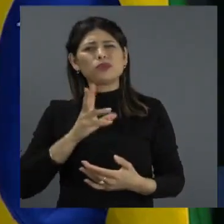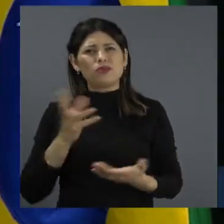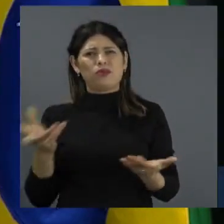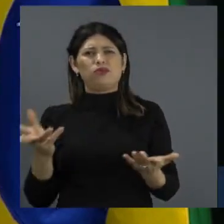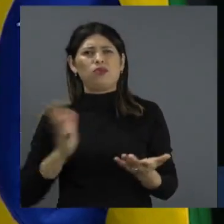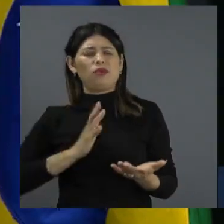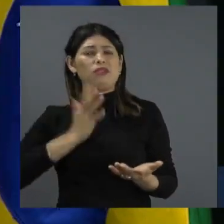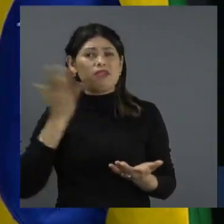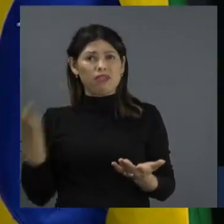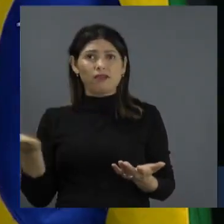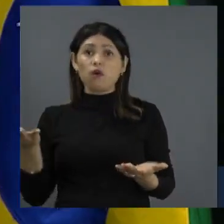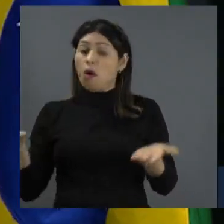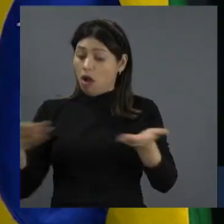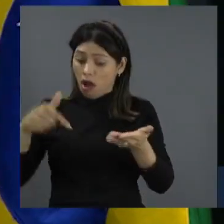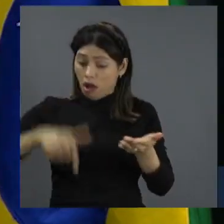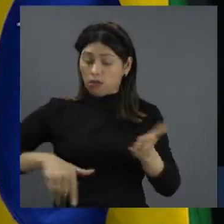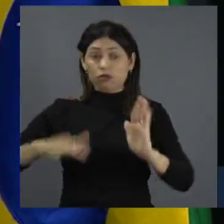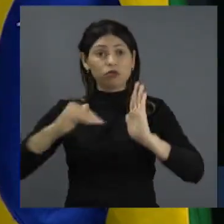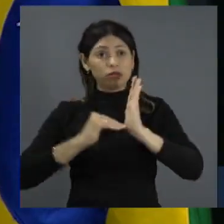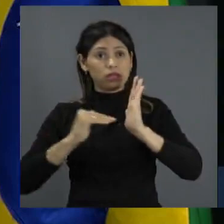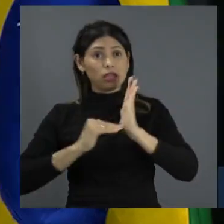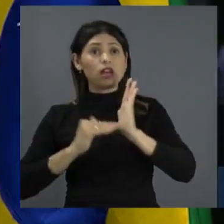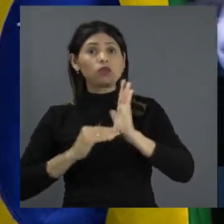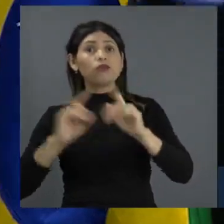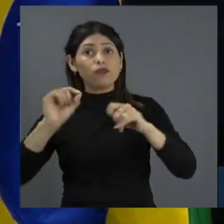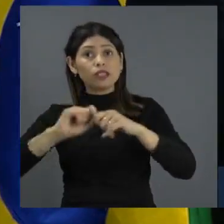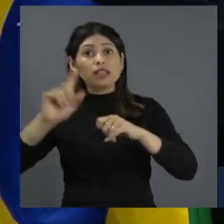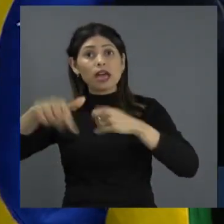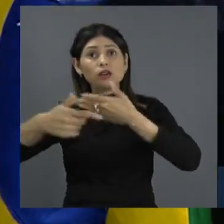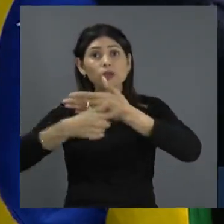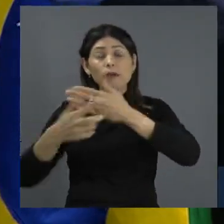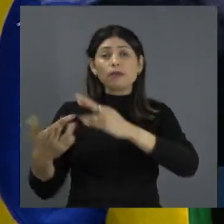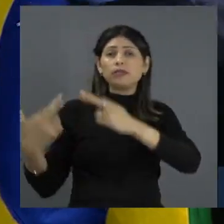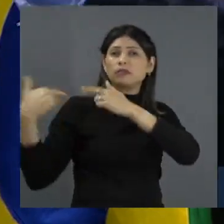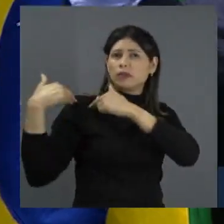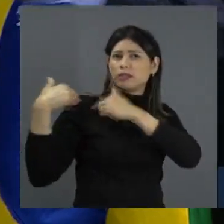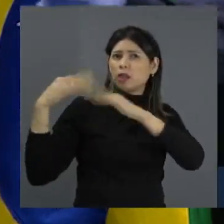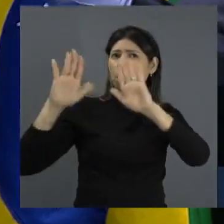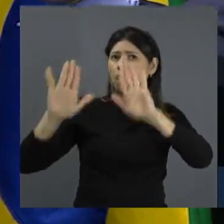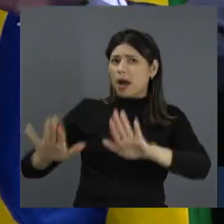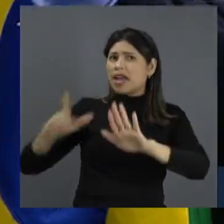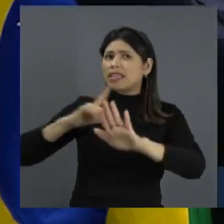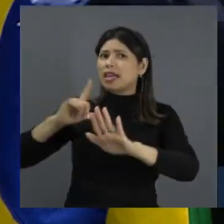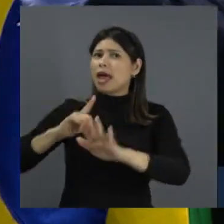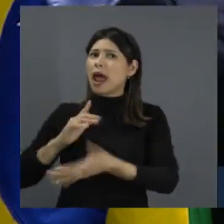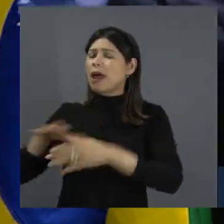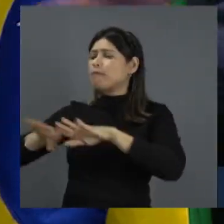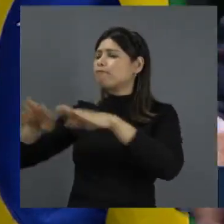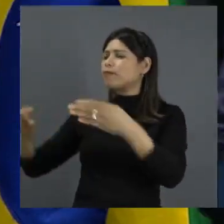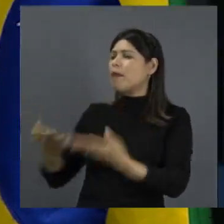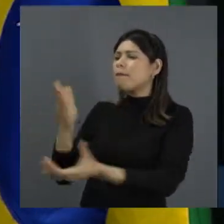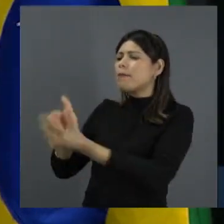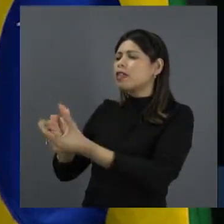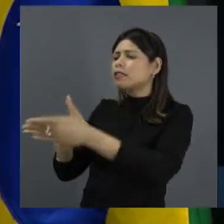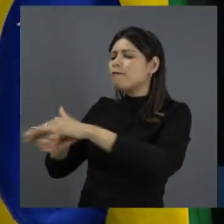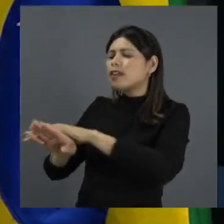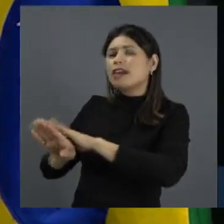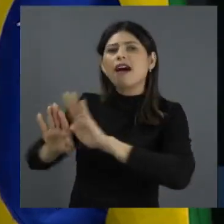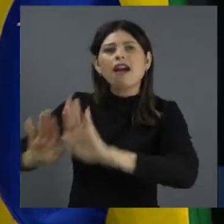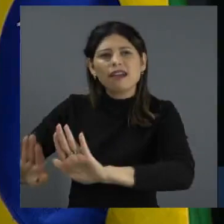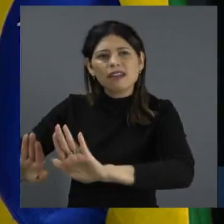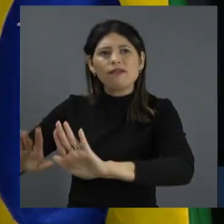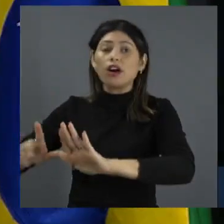Senado tem feito nesse aspecto sua parte, mas tem parado na mesa de Arthur Lira. A sociedade precisa cobrar isso.